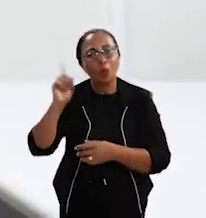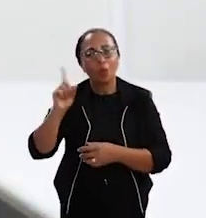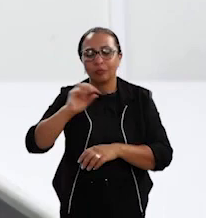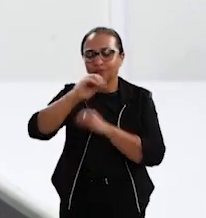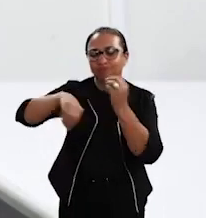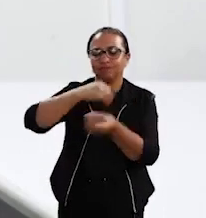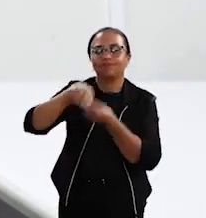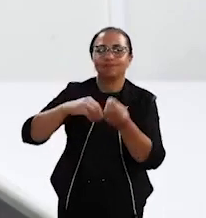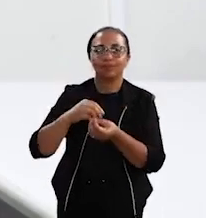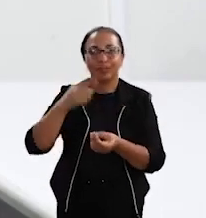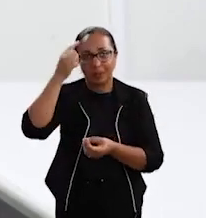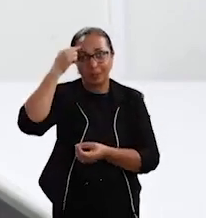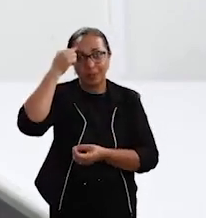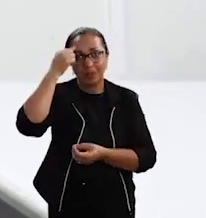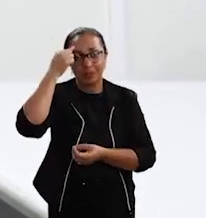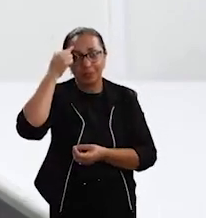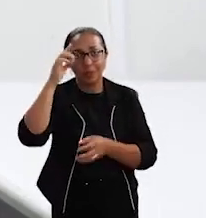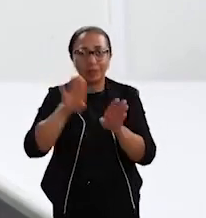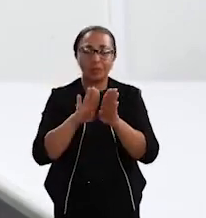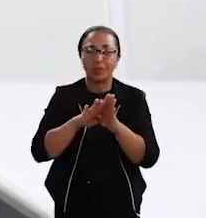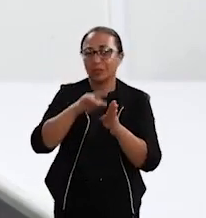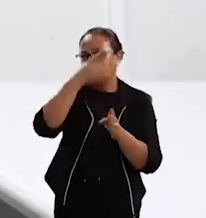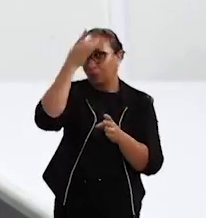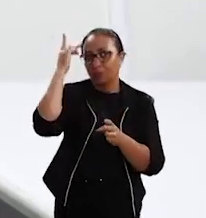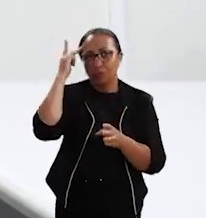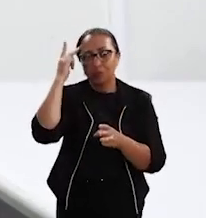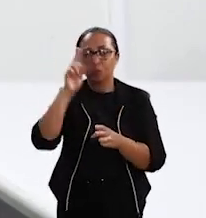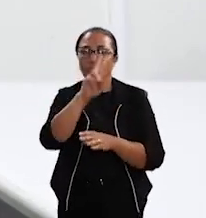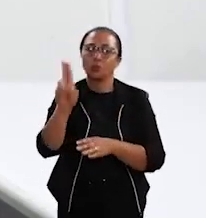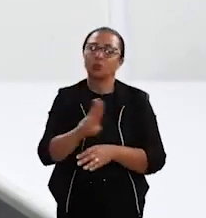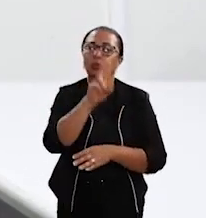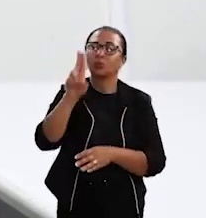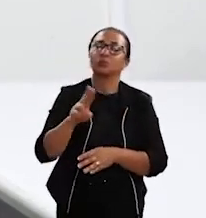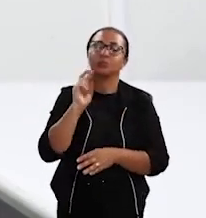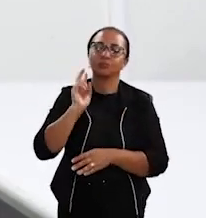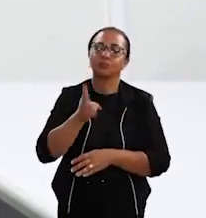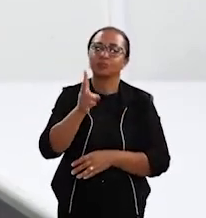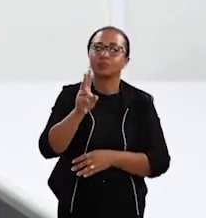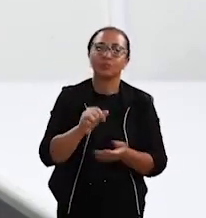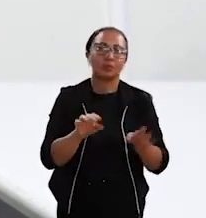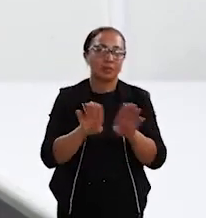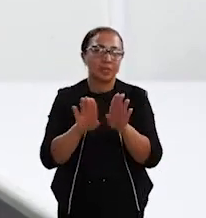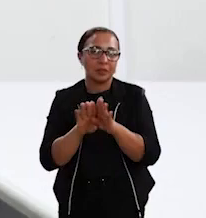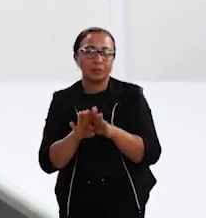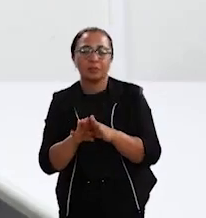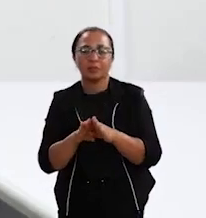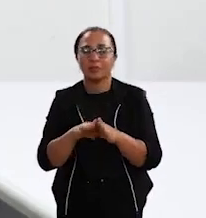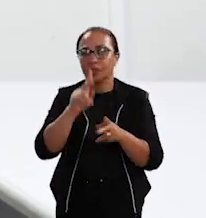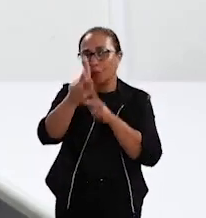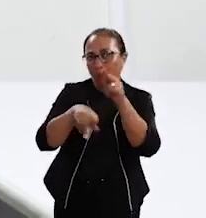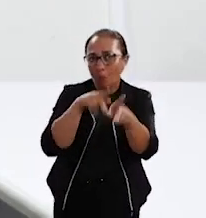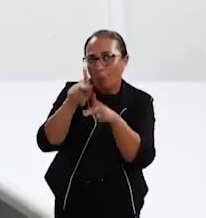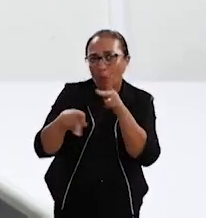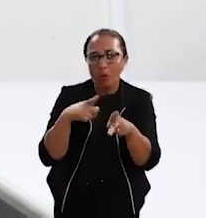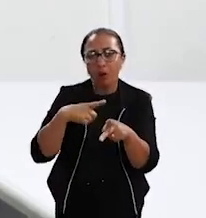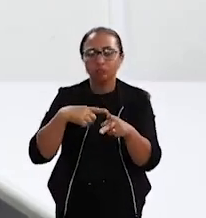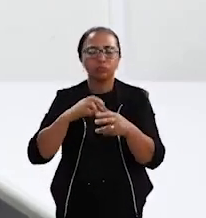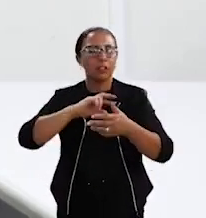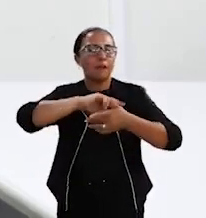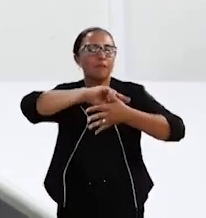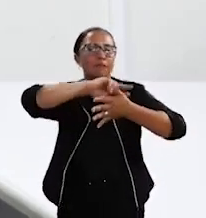pensou nessa rede social por essa demanda de pessoas utilizarem sempre, pelo fato de o público